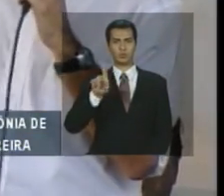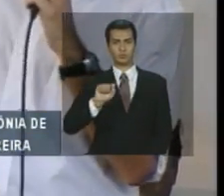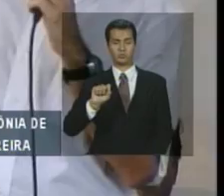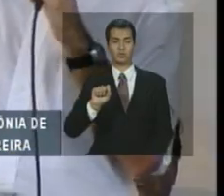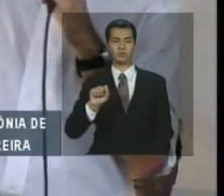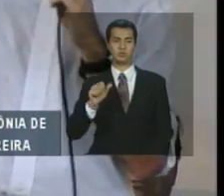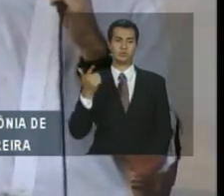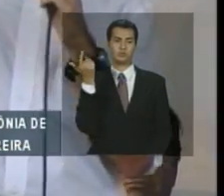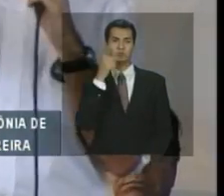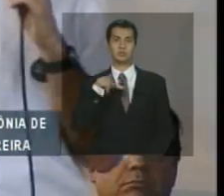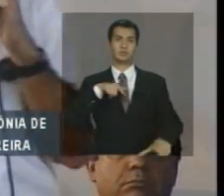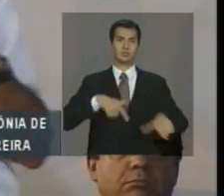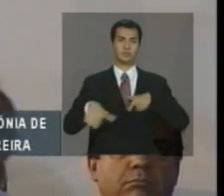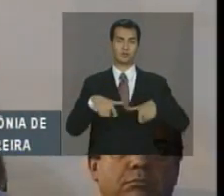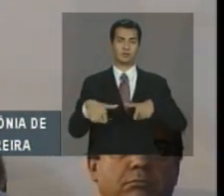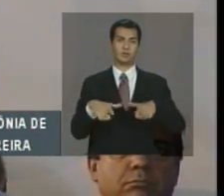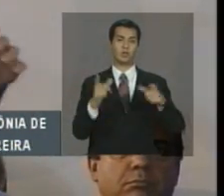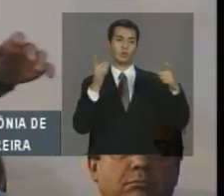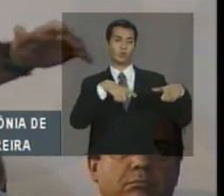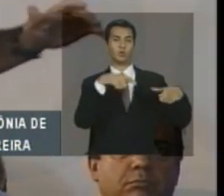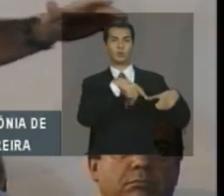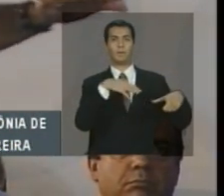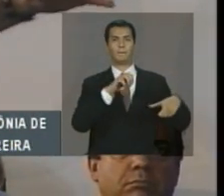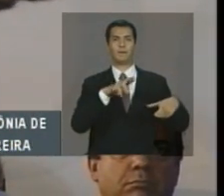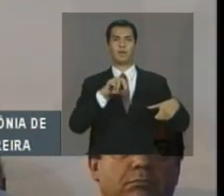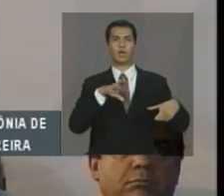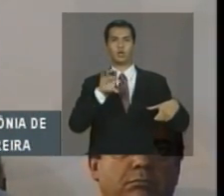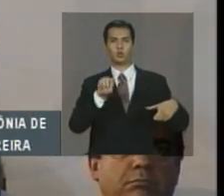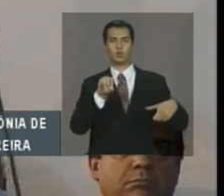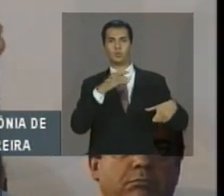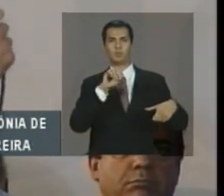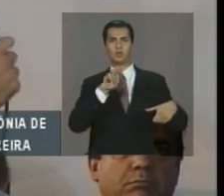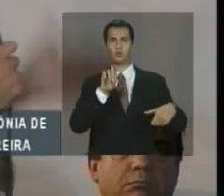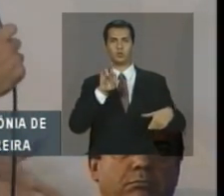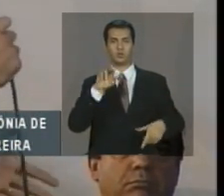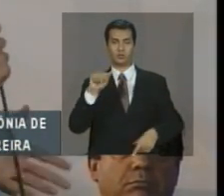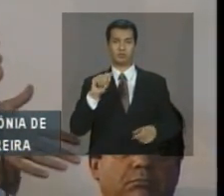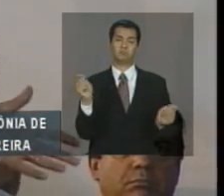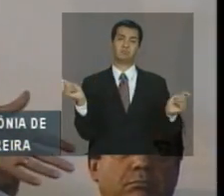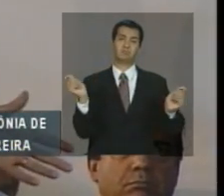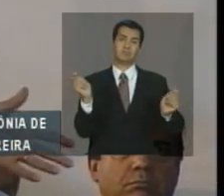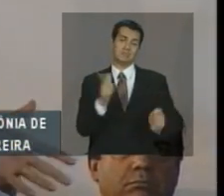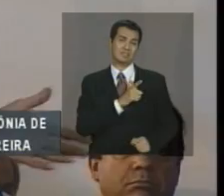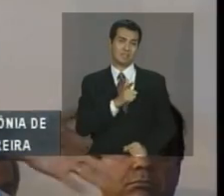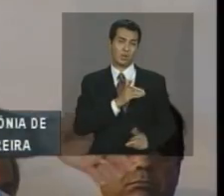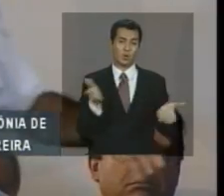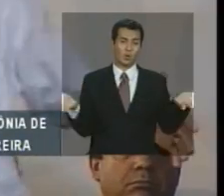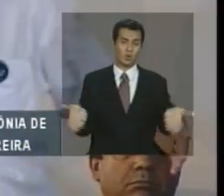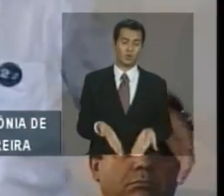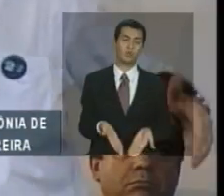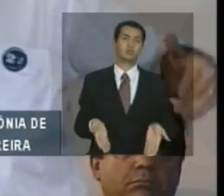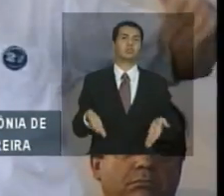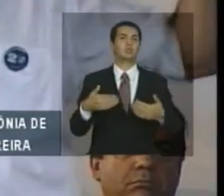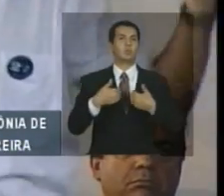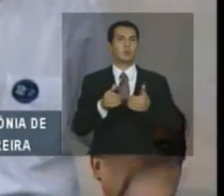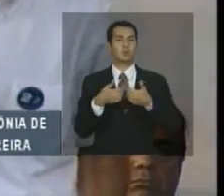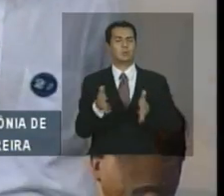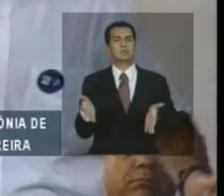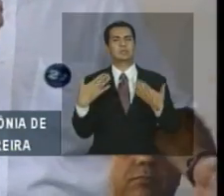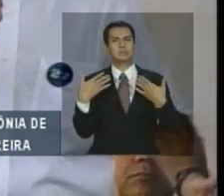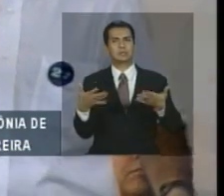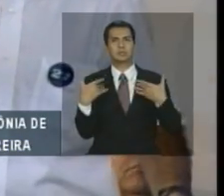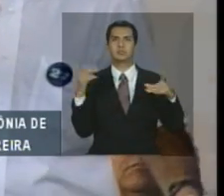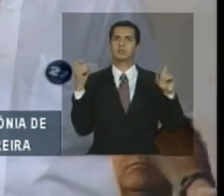coisa maravilhosa que é o Mercadão de Madureira, vai pegar um quentão muito desconfortável, vai demorar